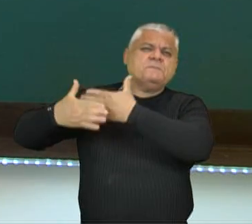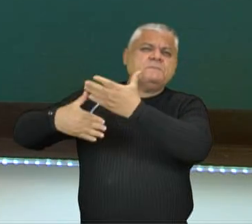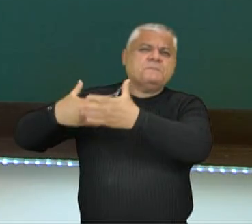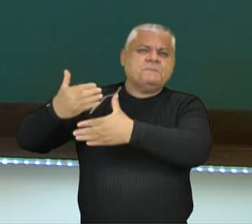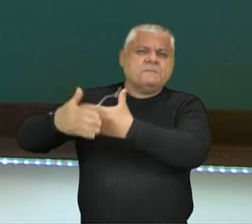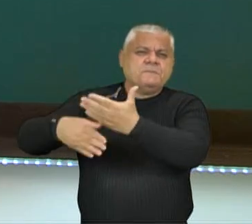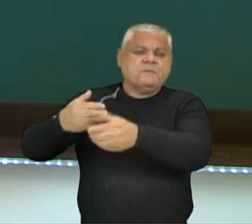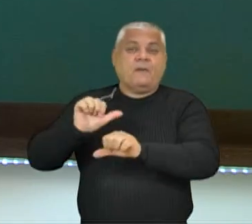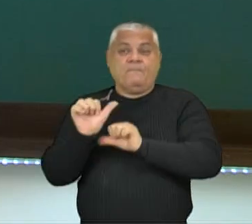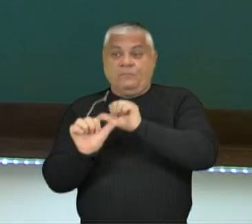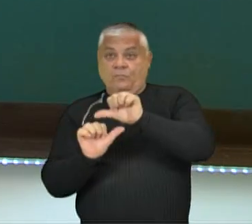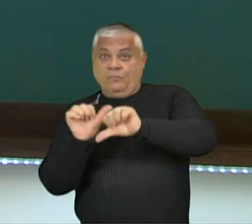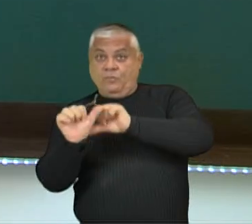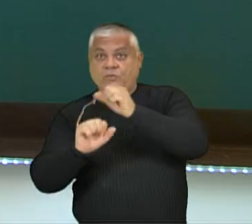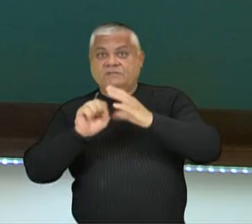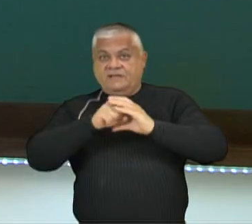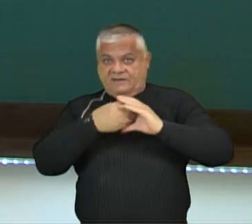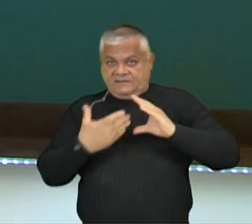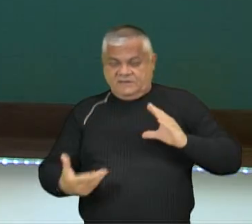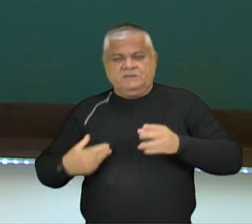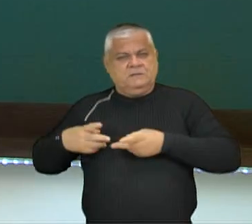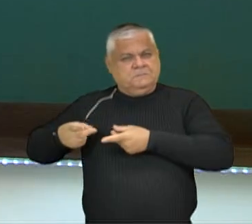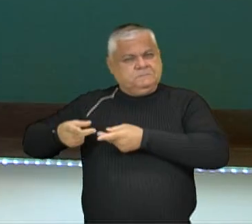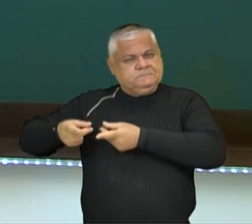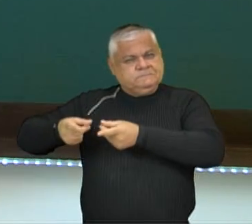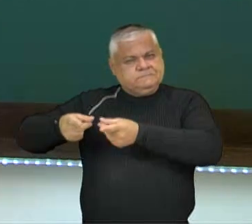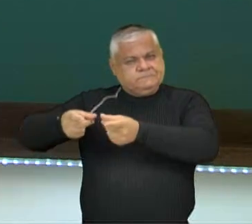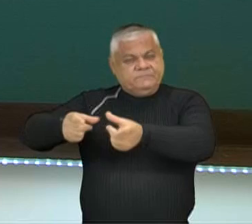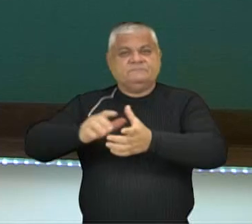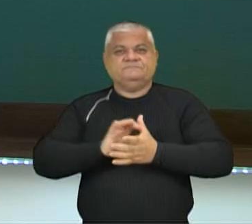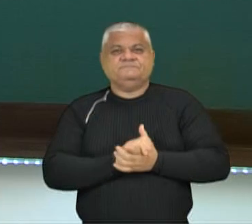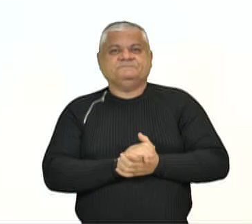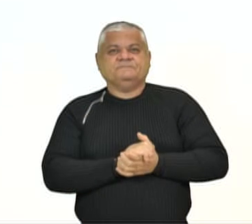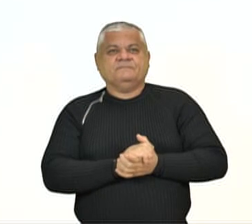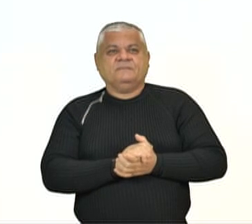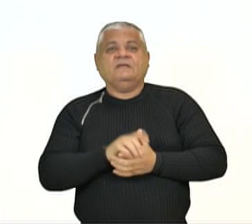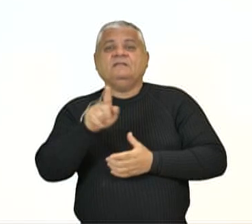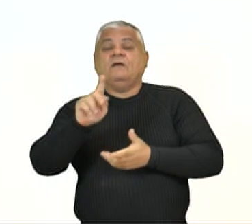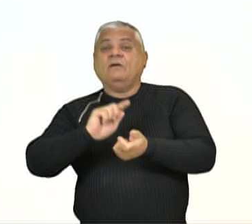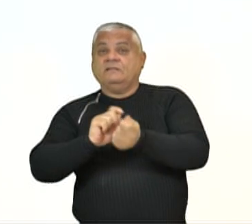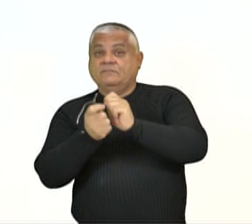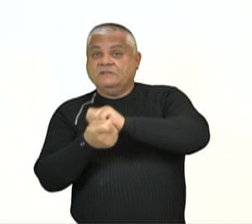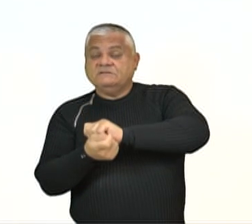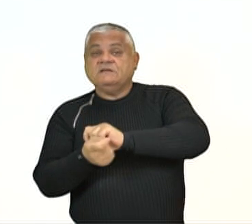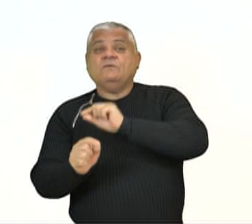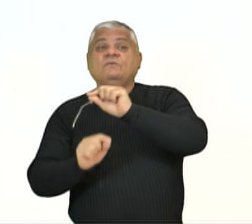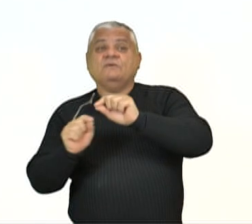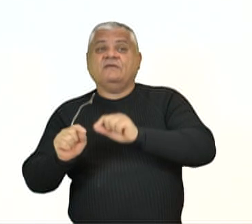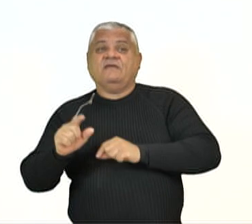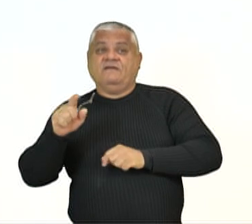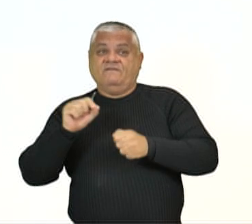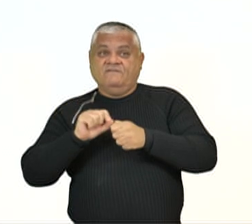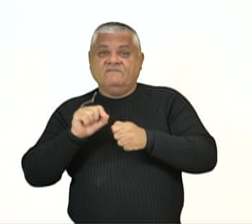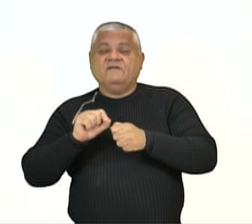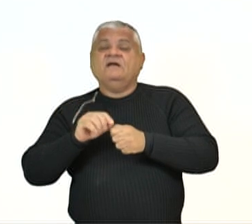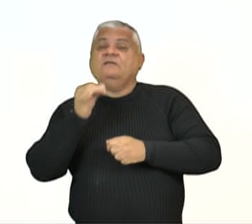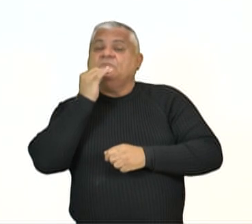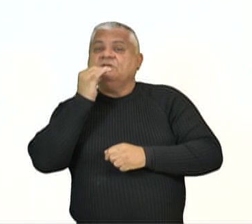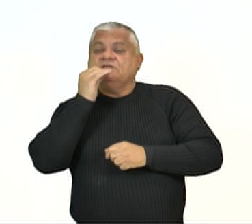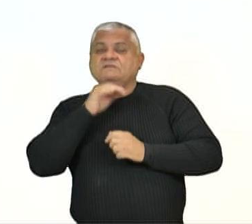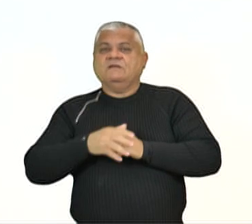uma modificação das características ao longo do tempo. E essa adaptação, então, ele faz uma